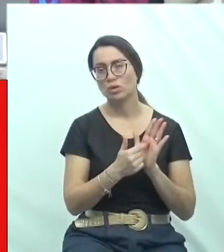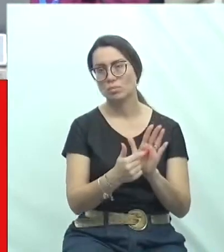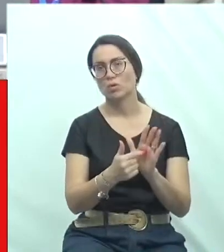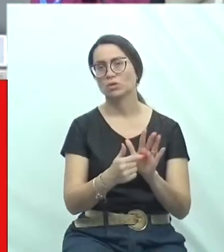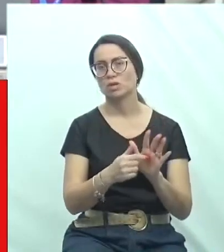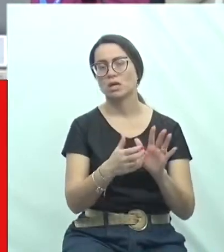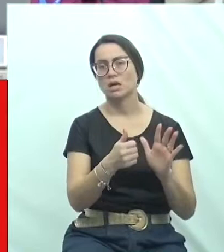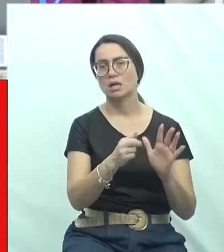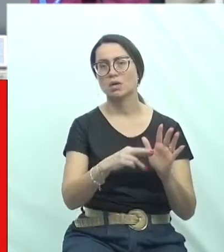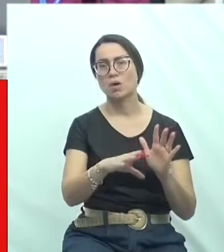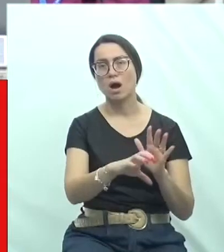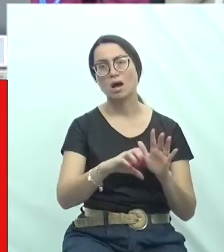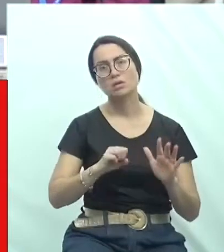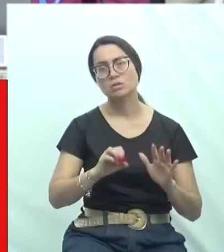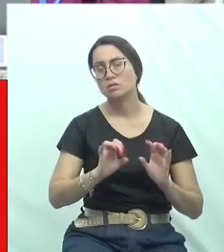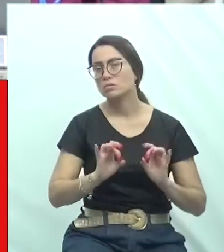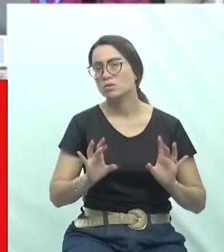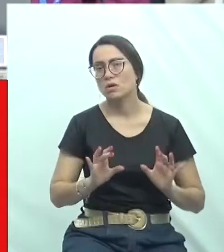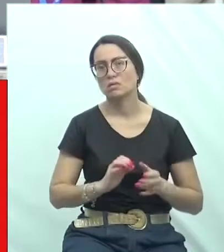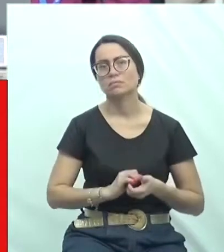nossa rede. Uhum.